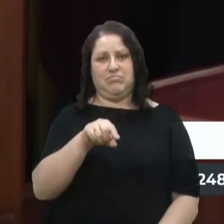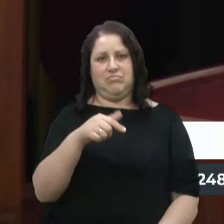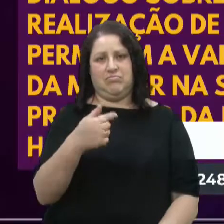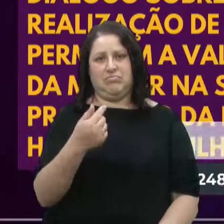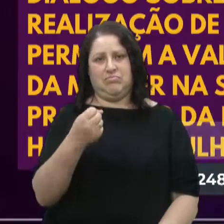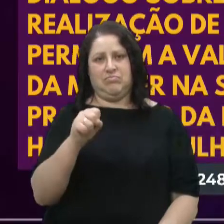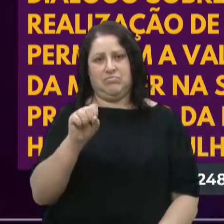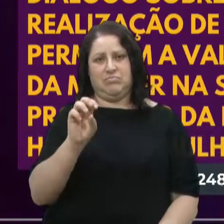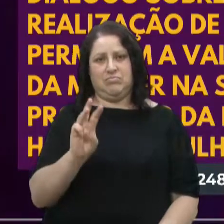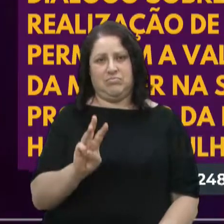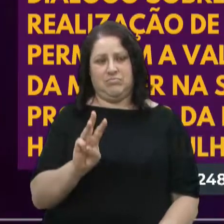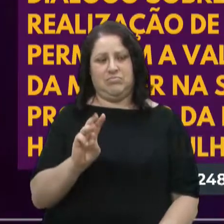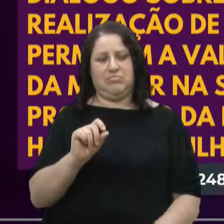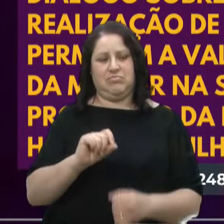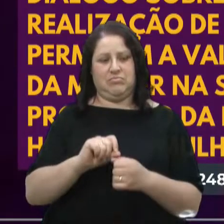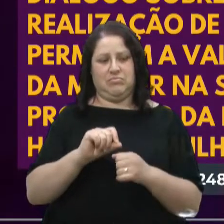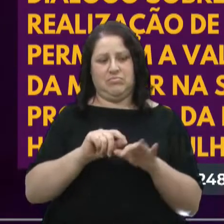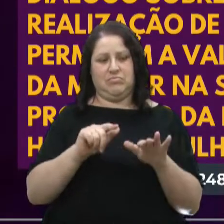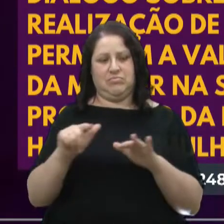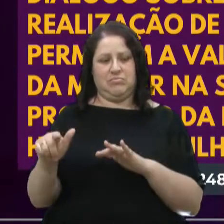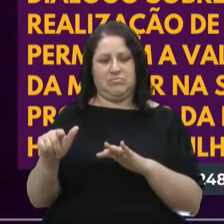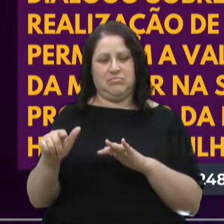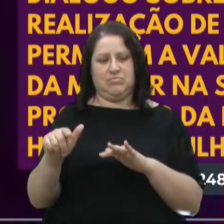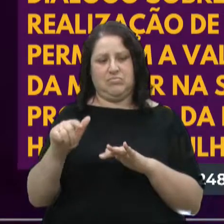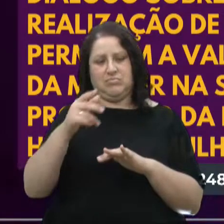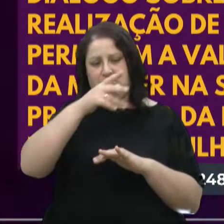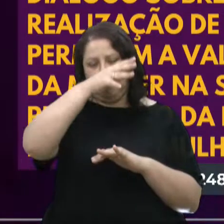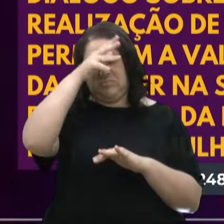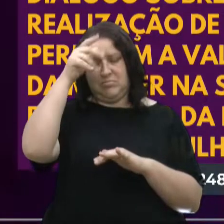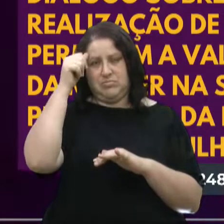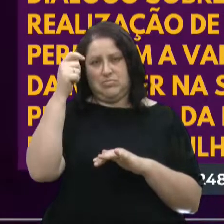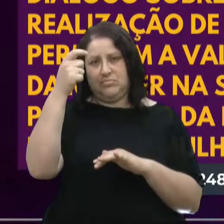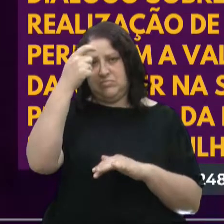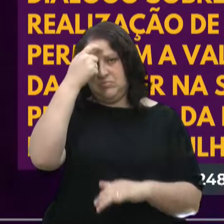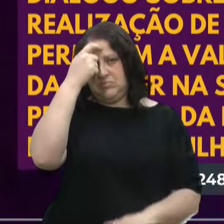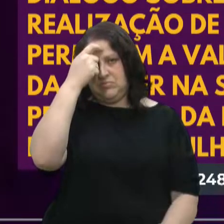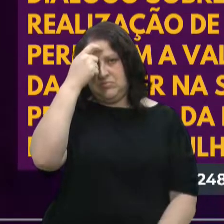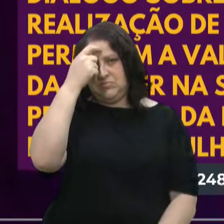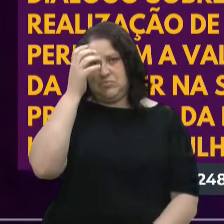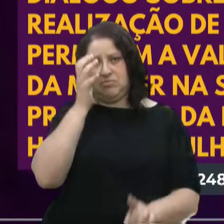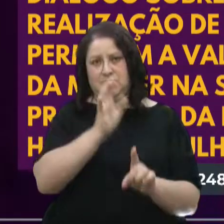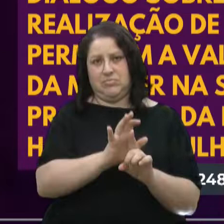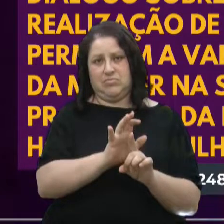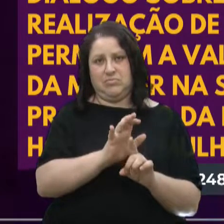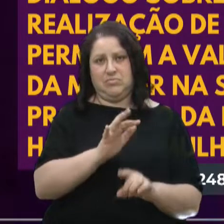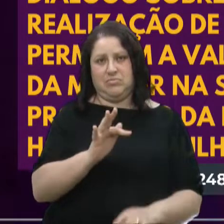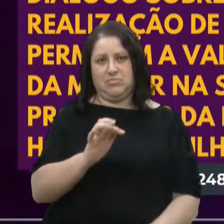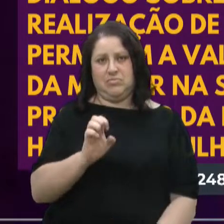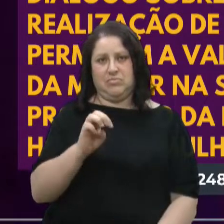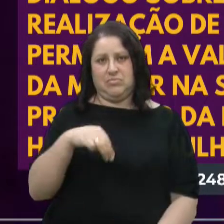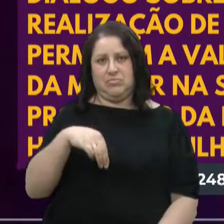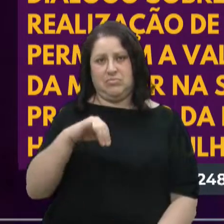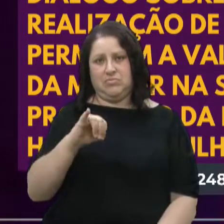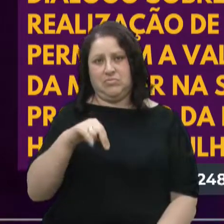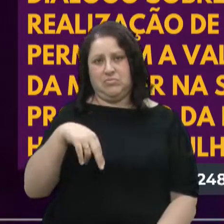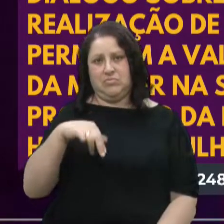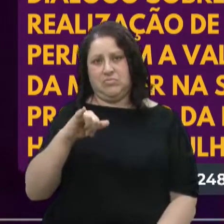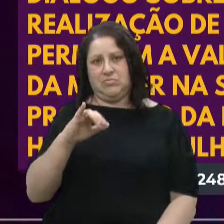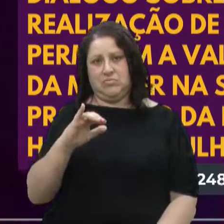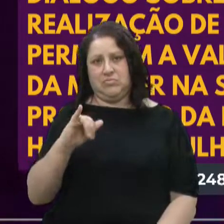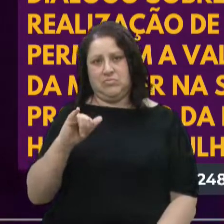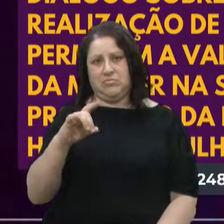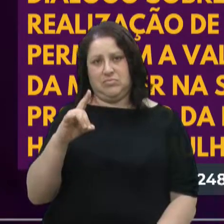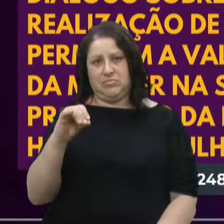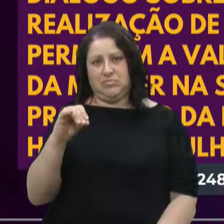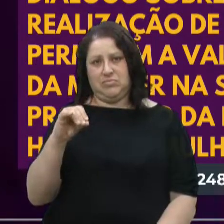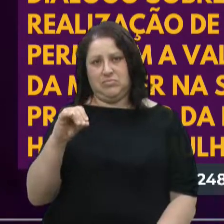8.783, que instituiu a Semana Municipal de Conscientização e Combate ao Feminicídio. Essa lei, então, é de